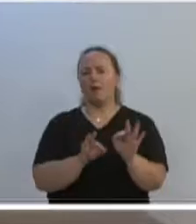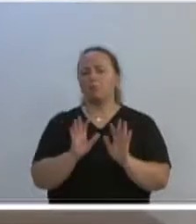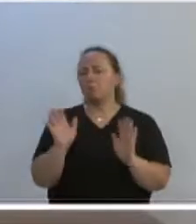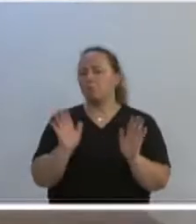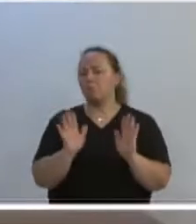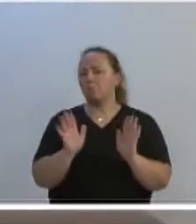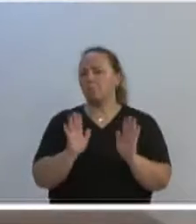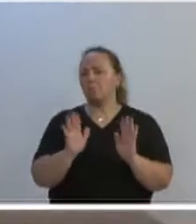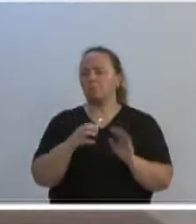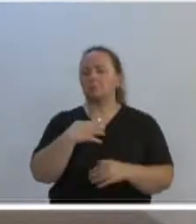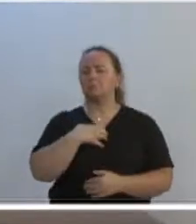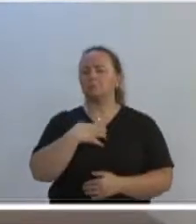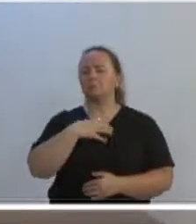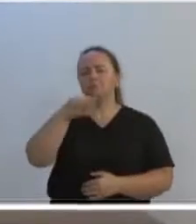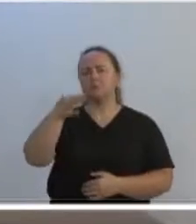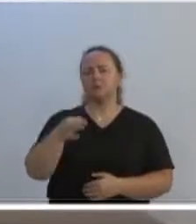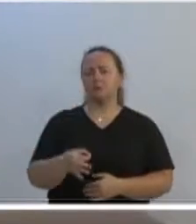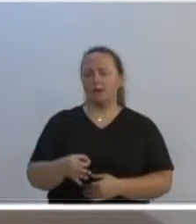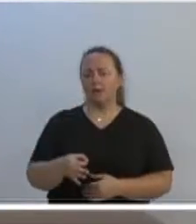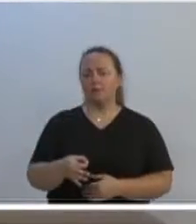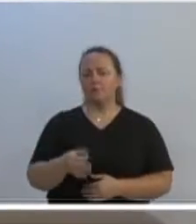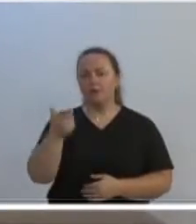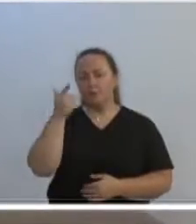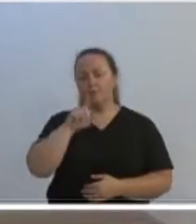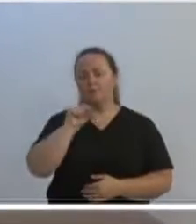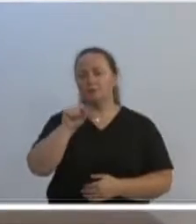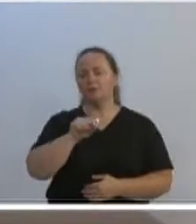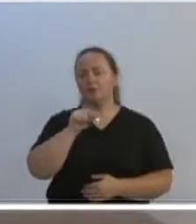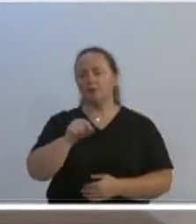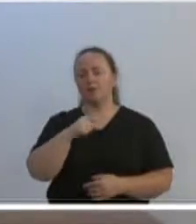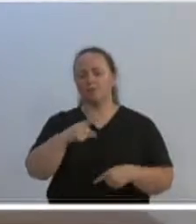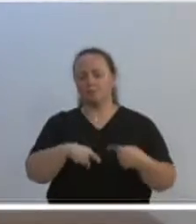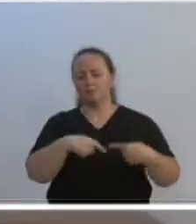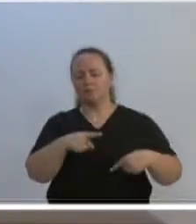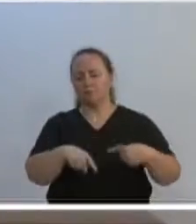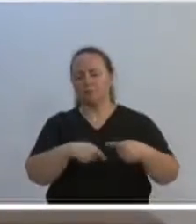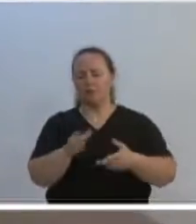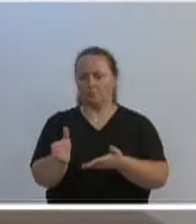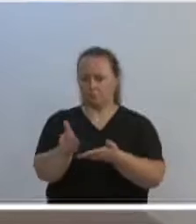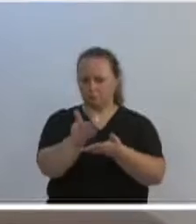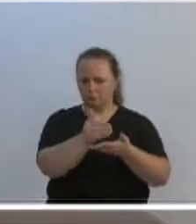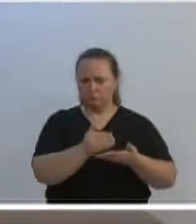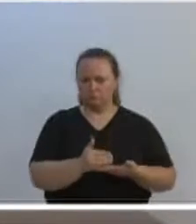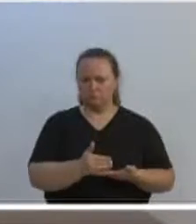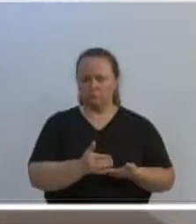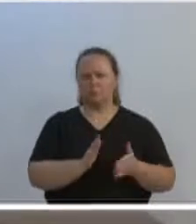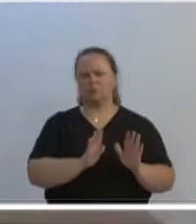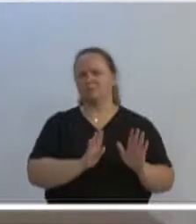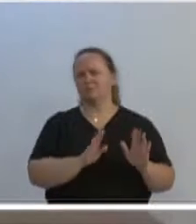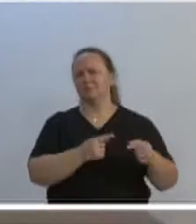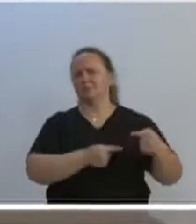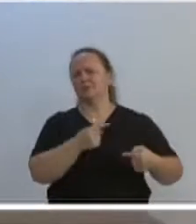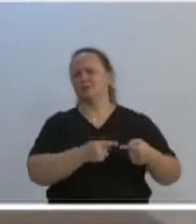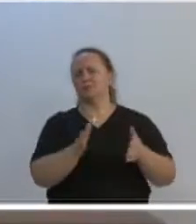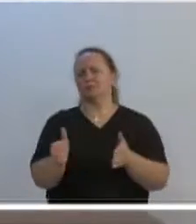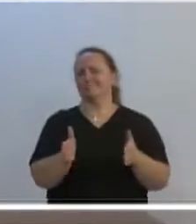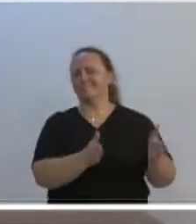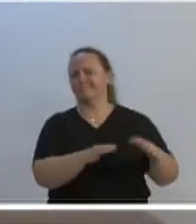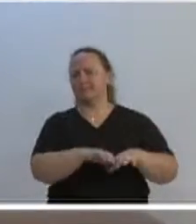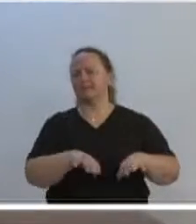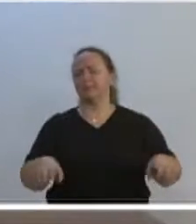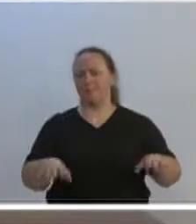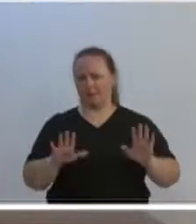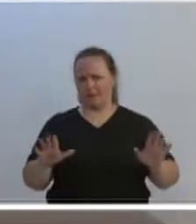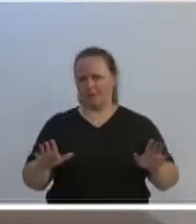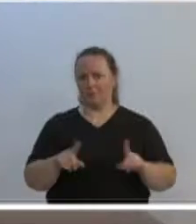forma pedagógica e fazer com que o sistema ande. É arrecadatório? É outra discussão. Mas que a forma como é